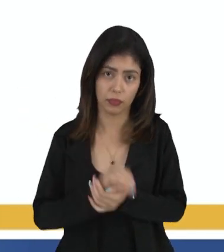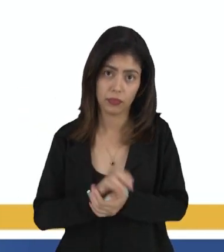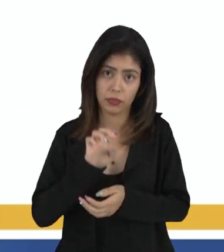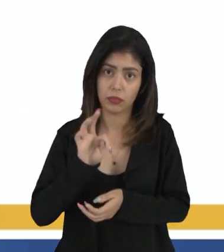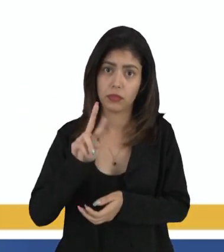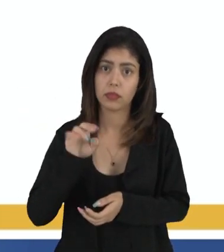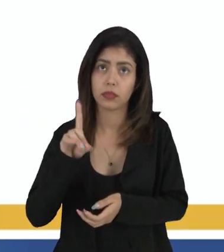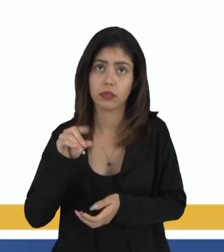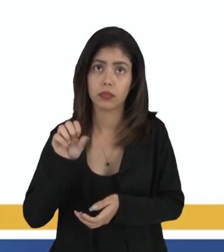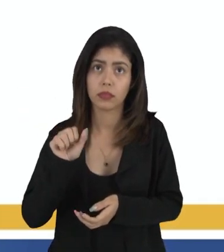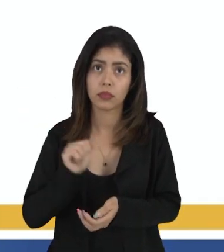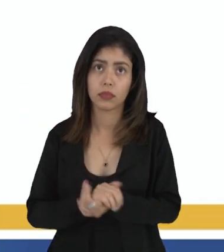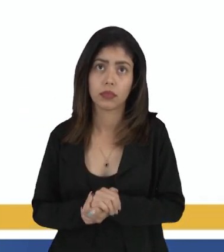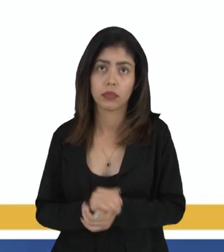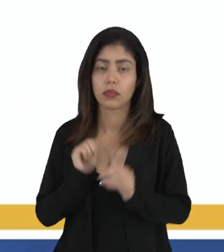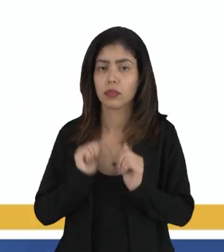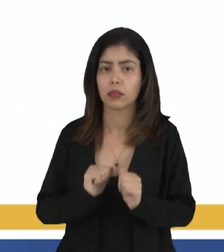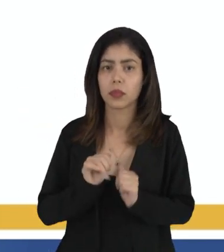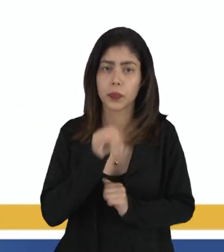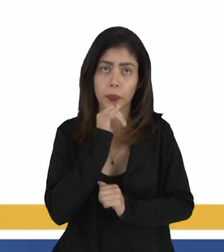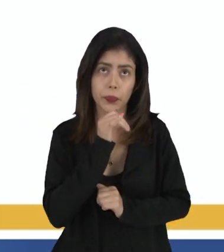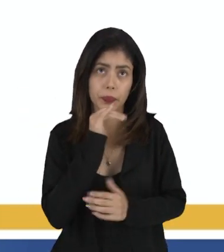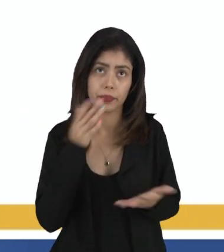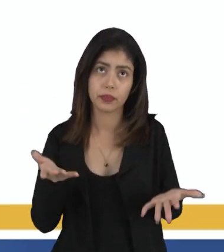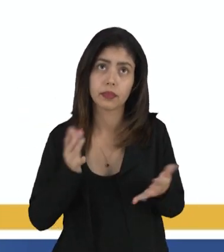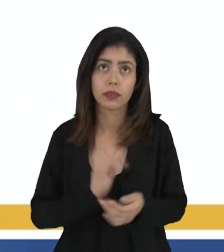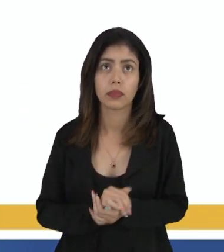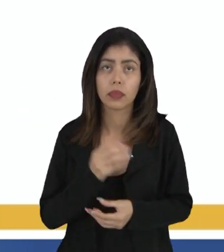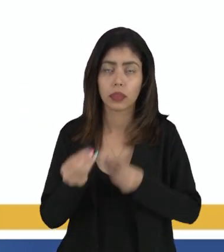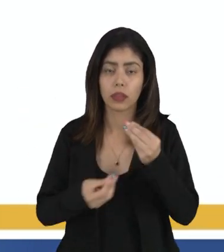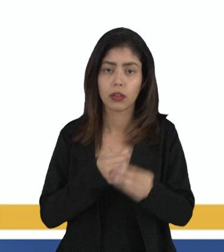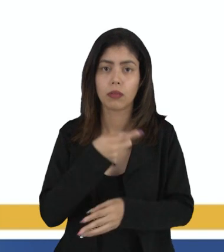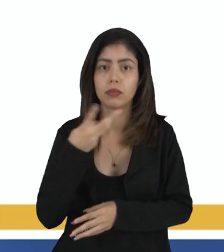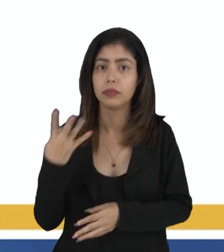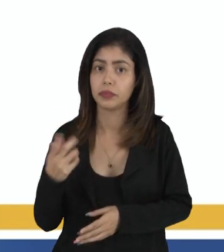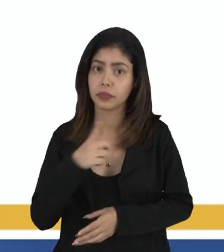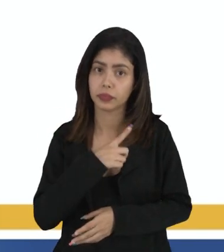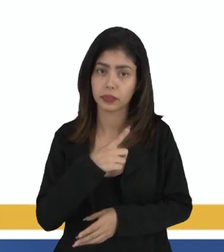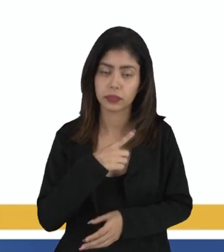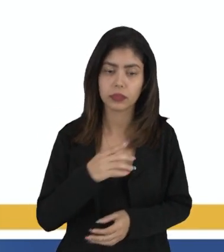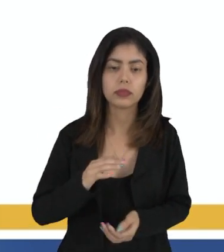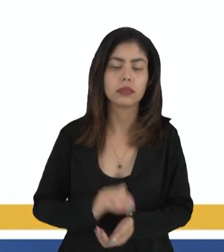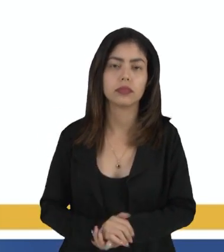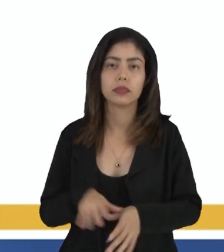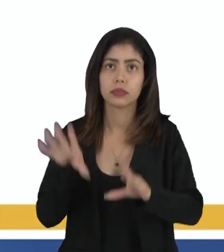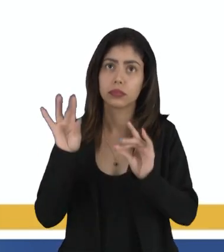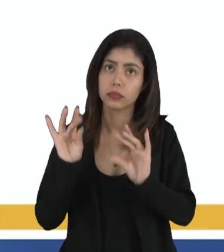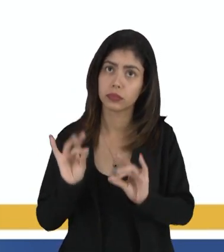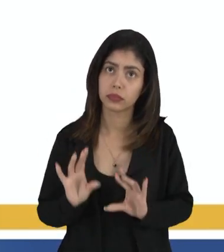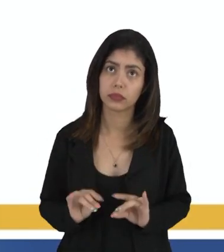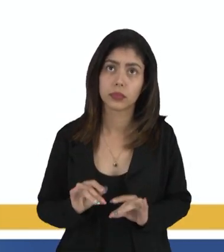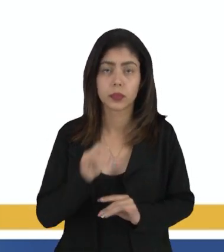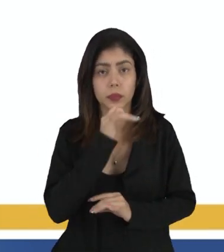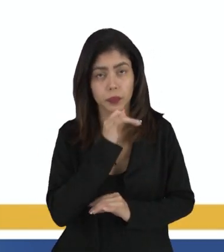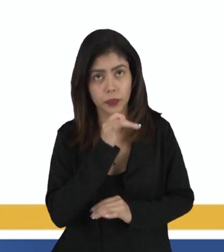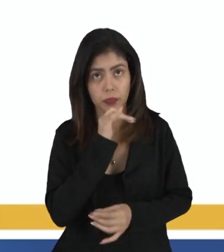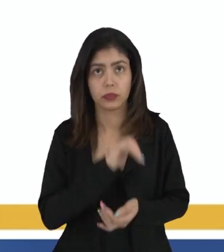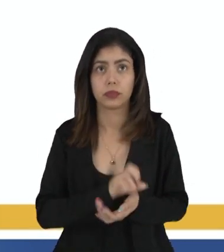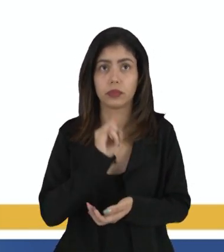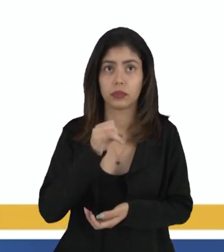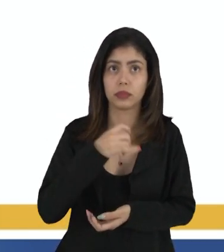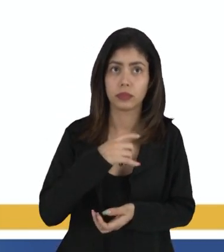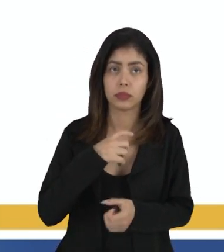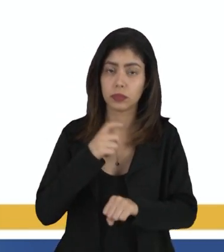estados, por exemplo, mas inclusive podem influenciar na quantidade de energia que esse corpo tem. Então, por exemplo, se a gente tem um